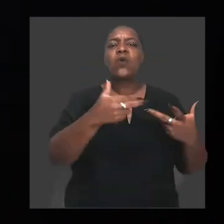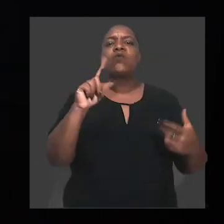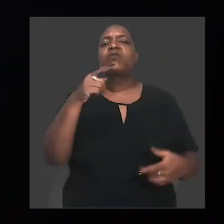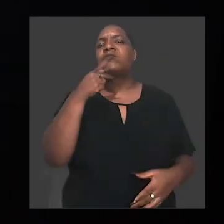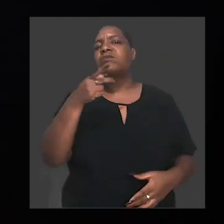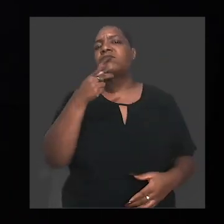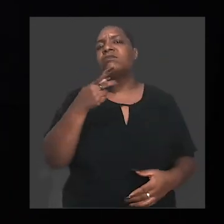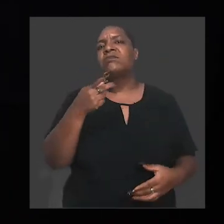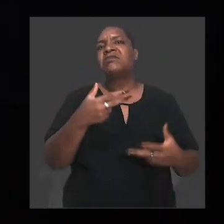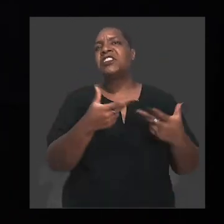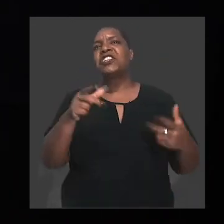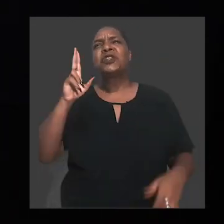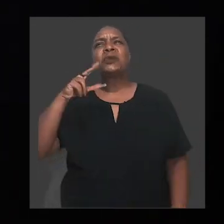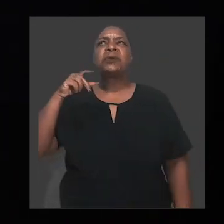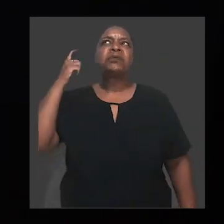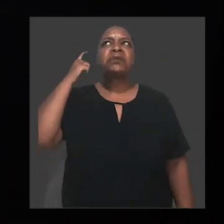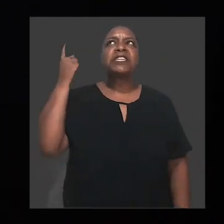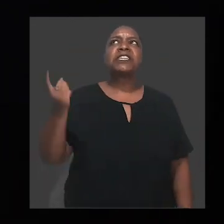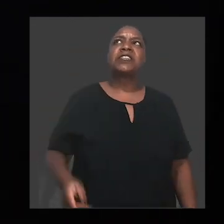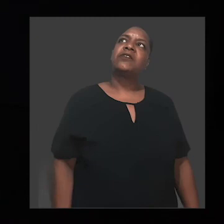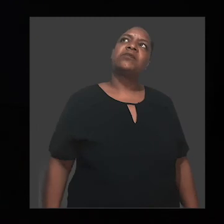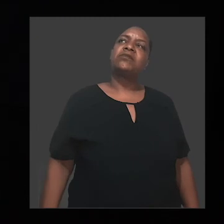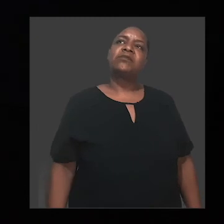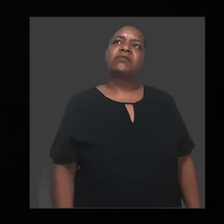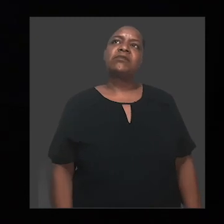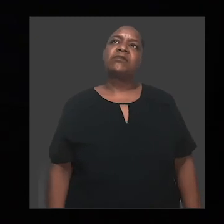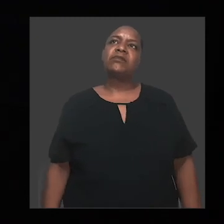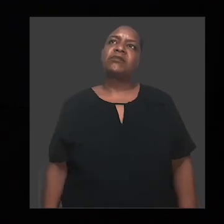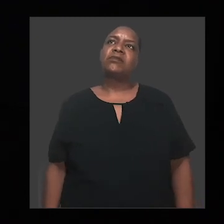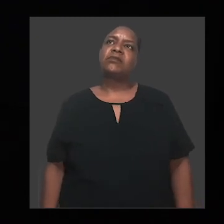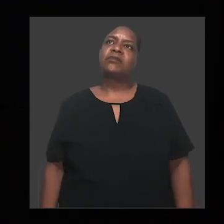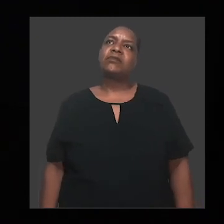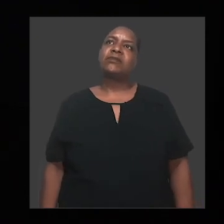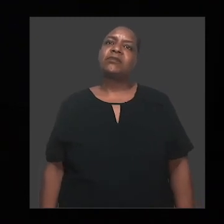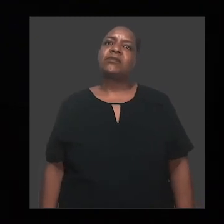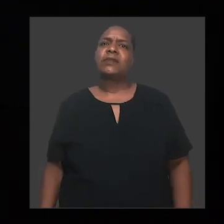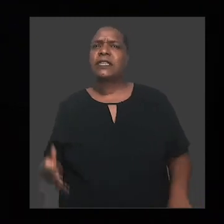fala. Todas as coisas que a gente nem pensa.